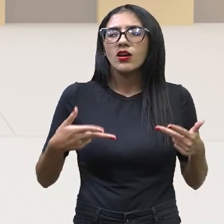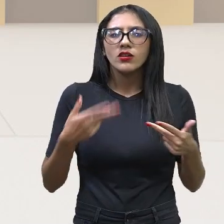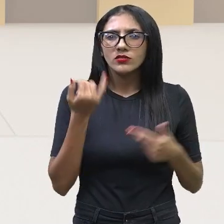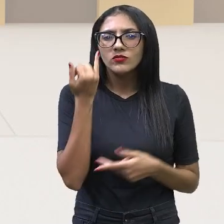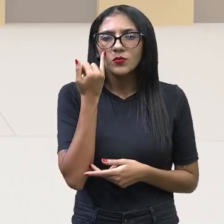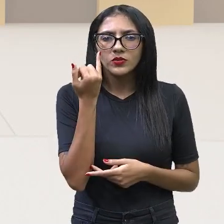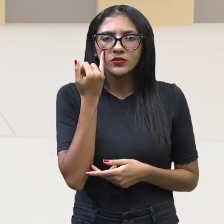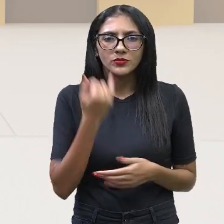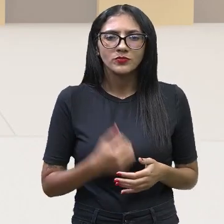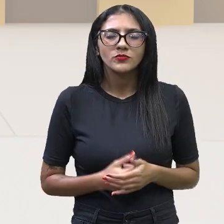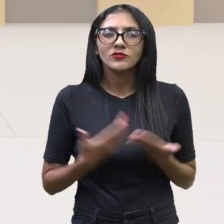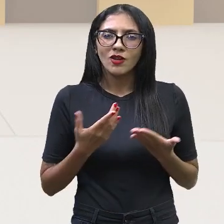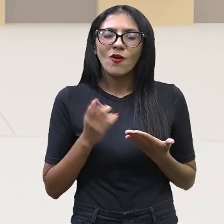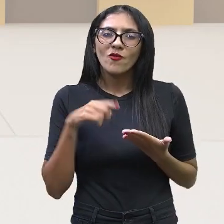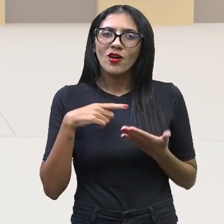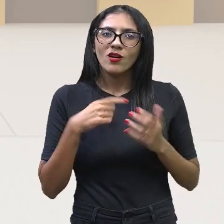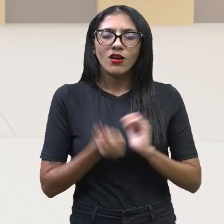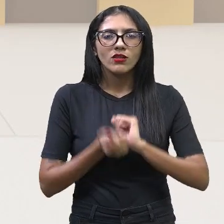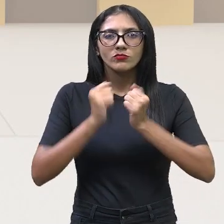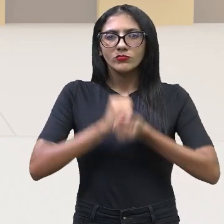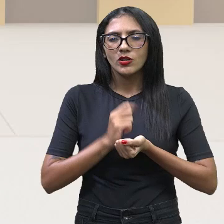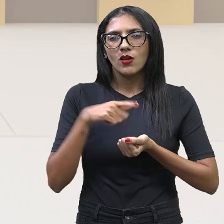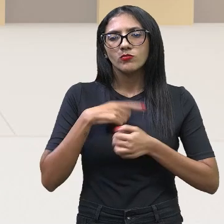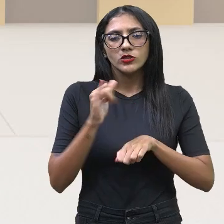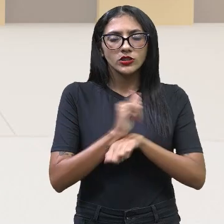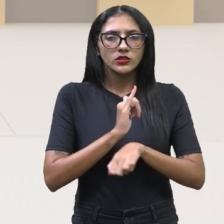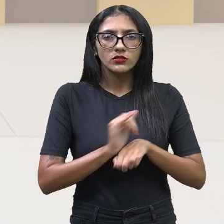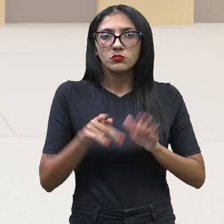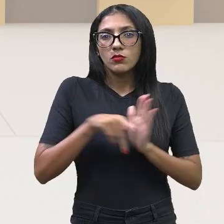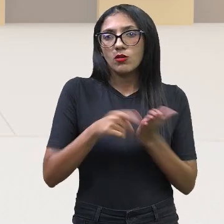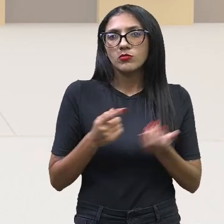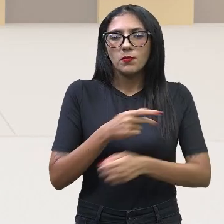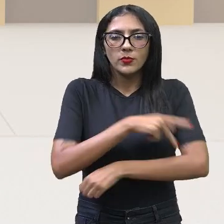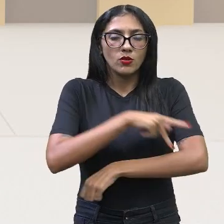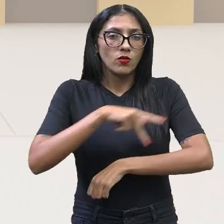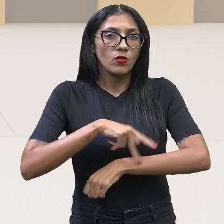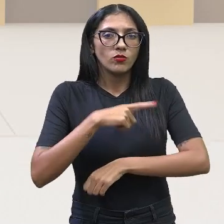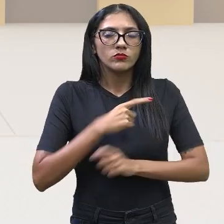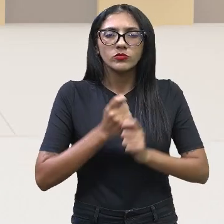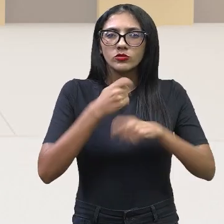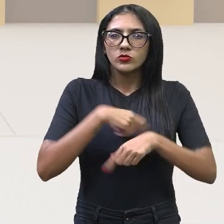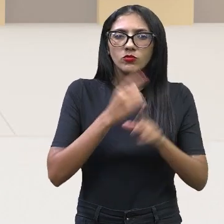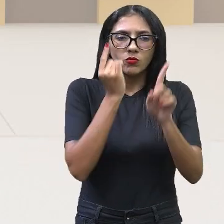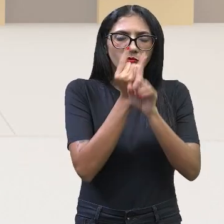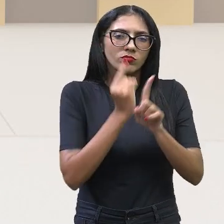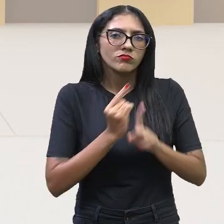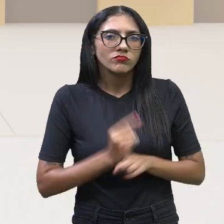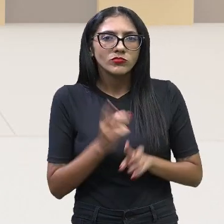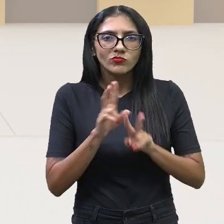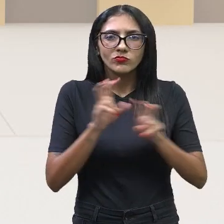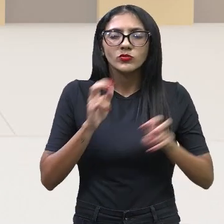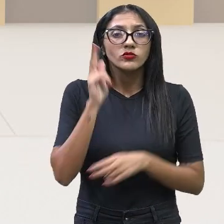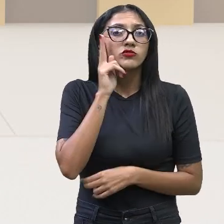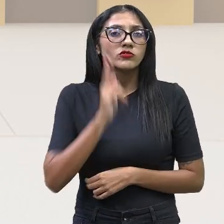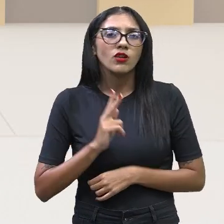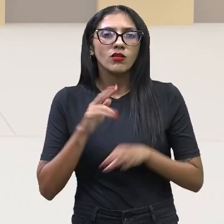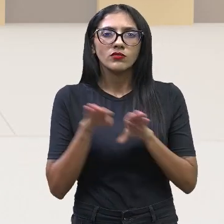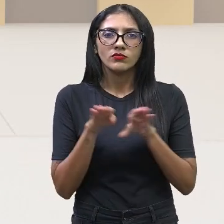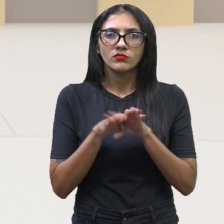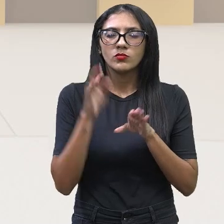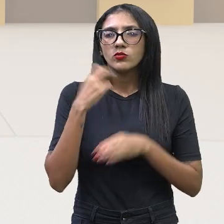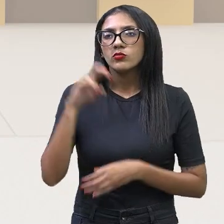Vamos levar para isso uma ferramenta pedagógica para descobrir mais sobre a história, sobre a cultura